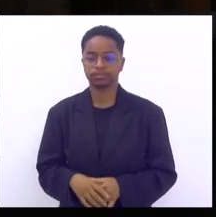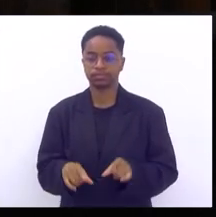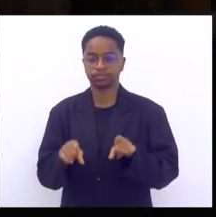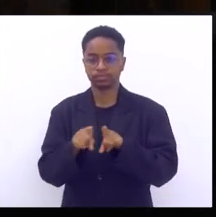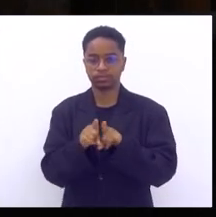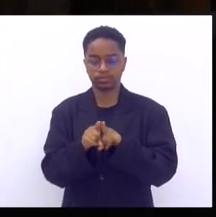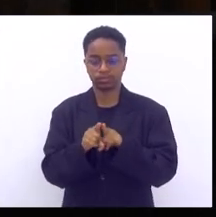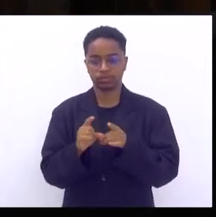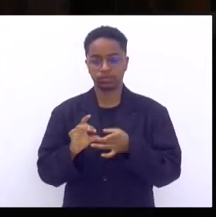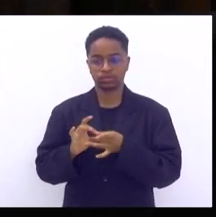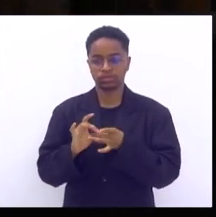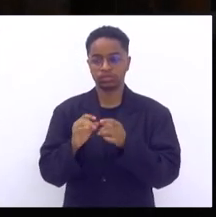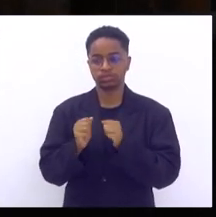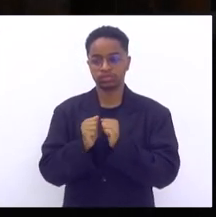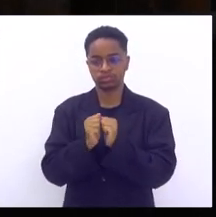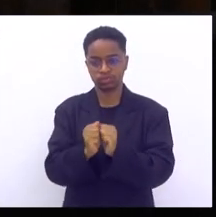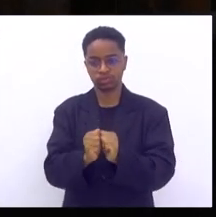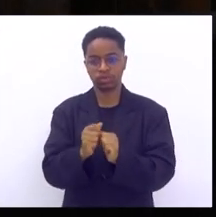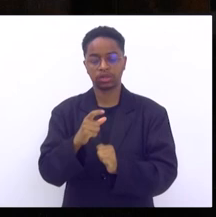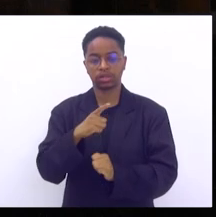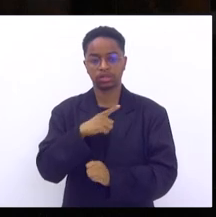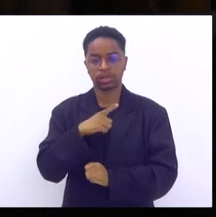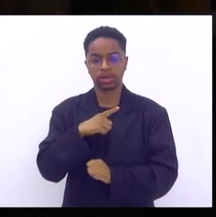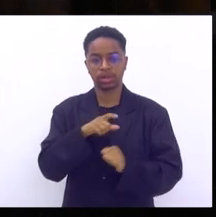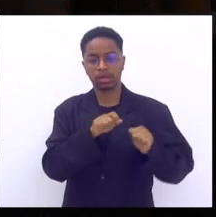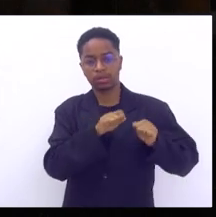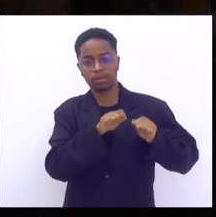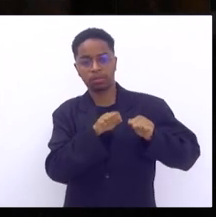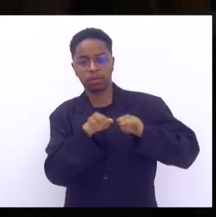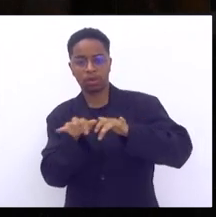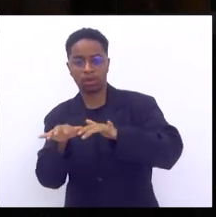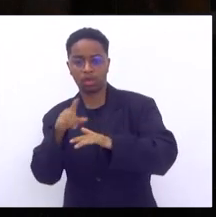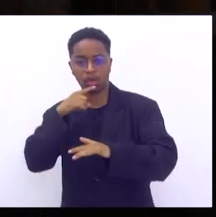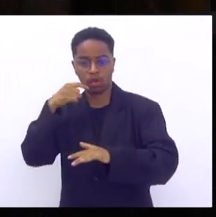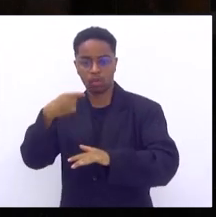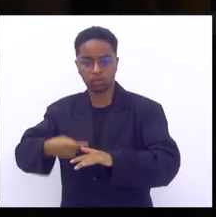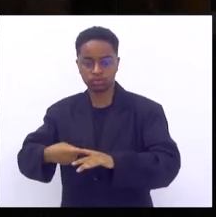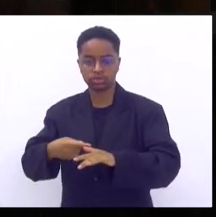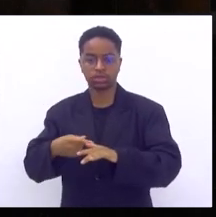Concomitantemente, tem a invasão da Rússia à Ucrânia.